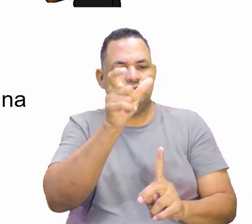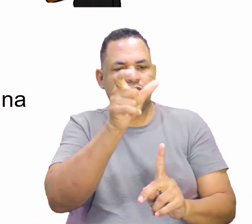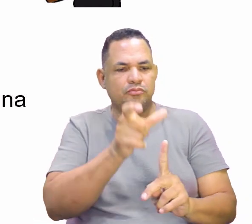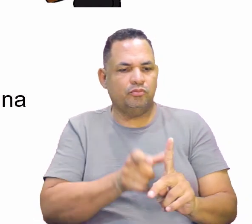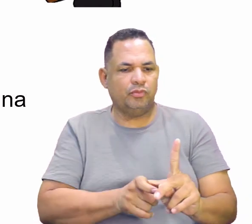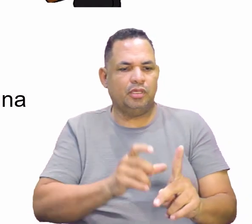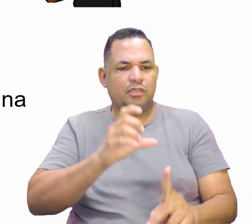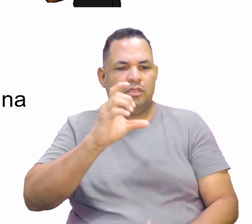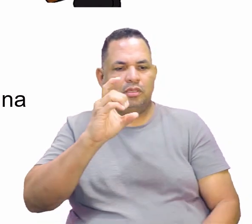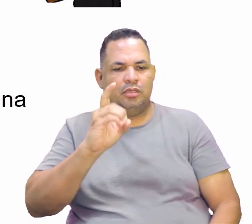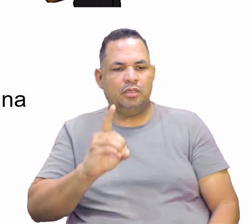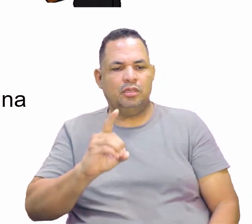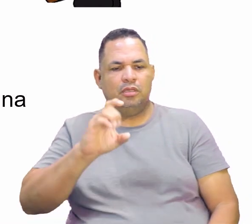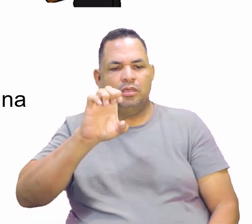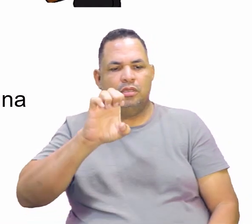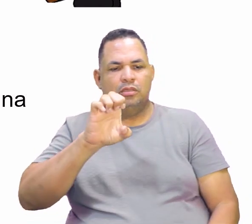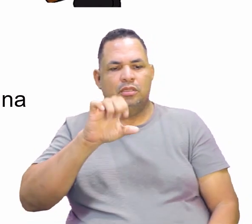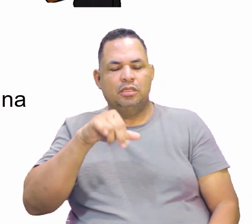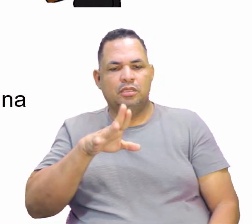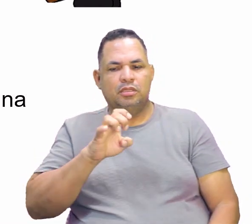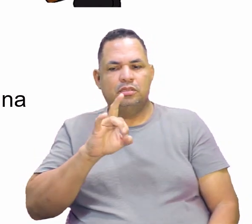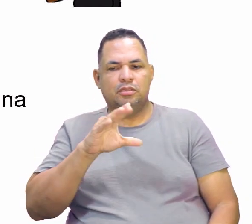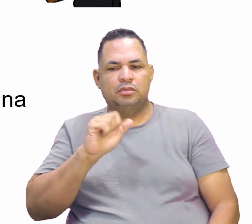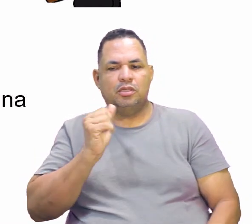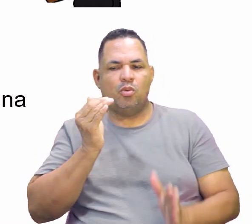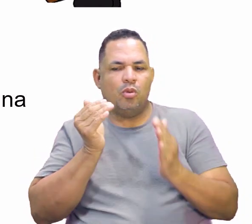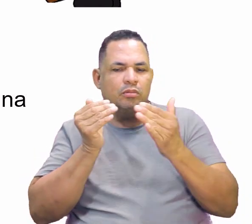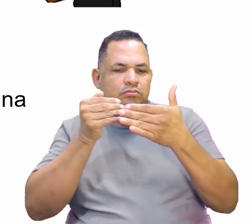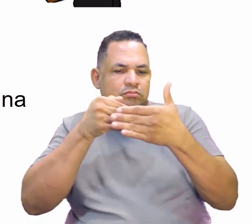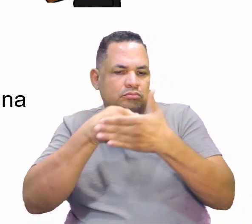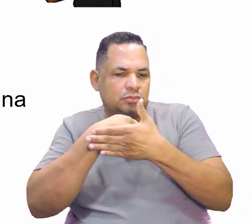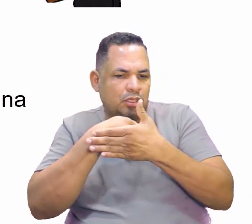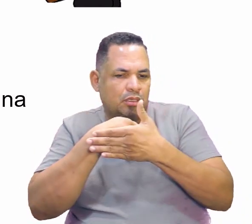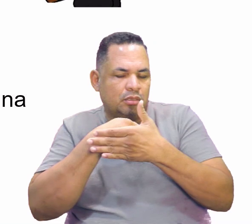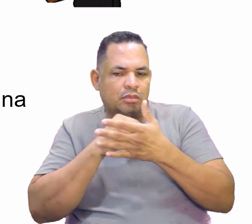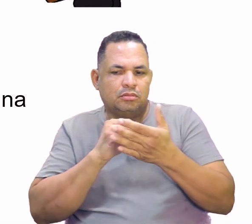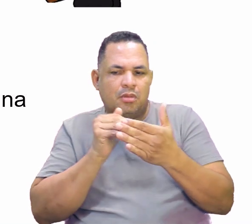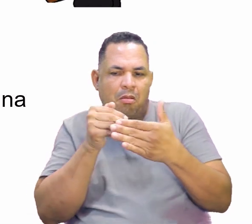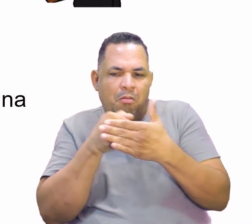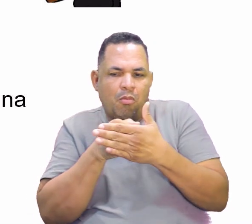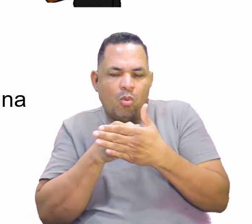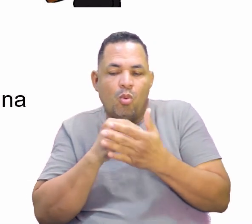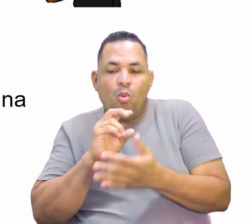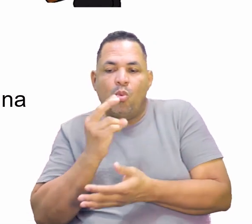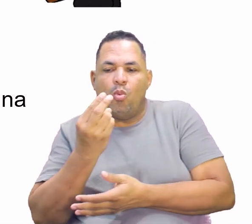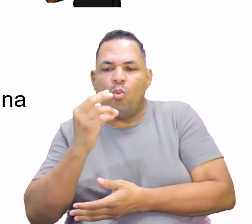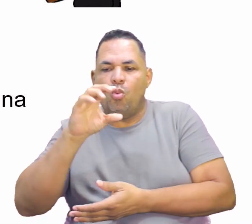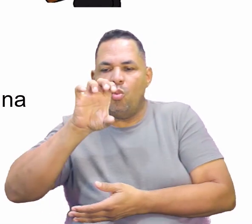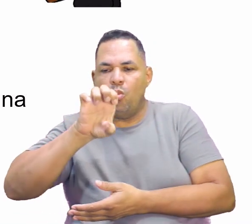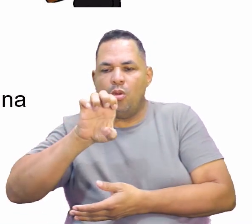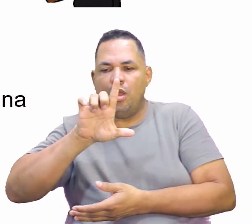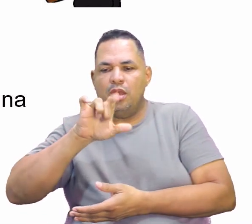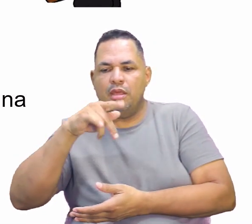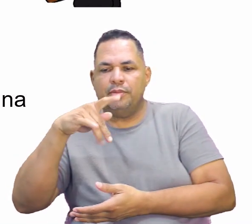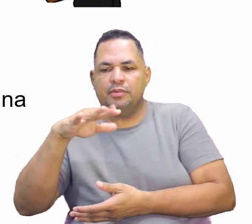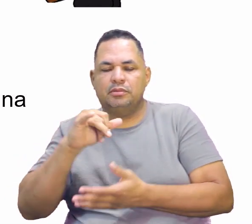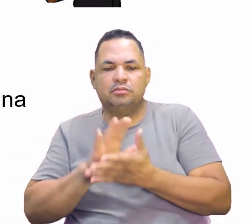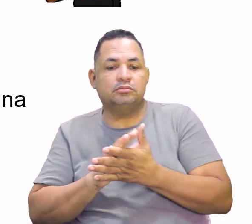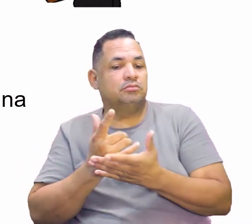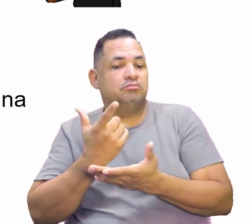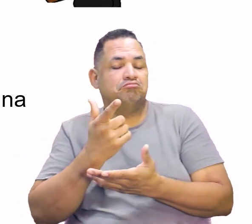ano, qual é? Também conhecido como oculto ou elíptico, né? É aquele que não aparece na oração